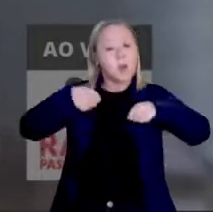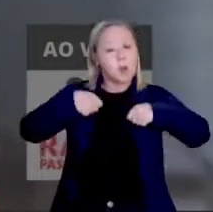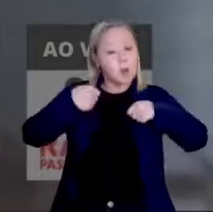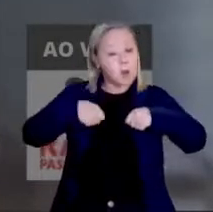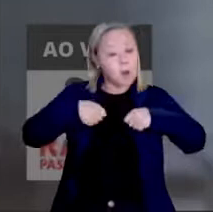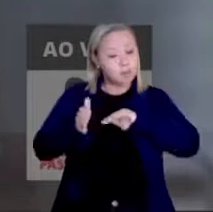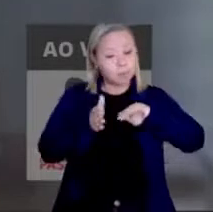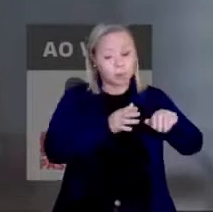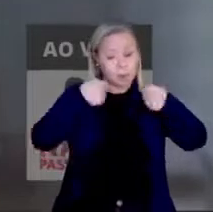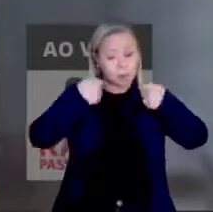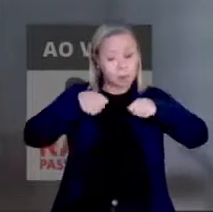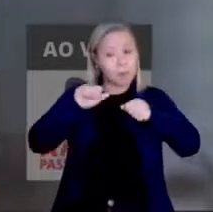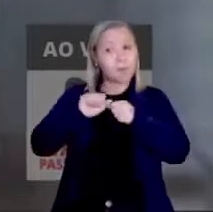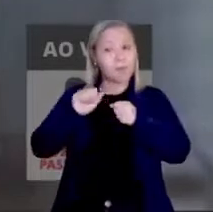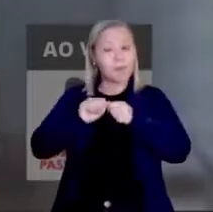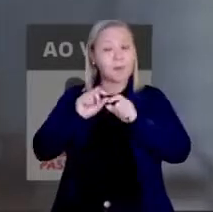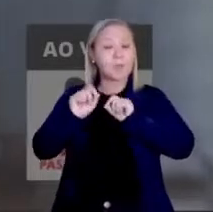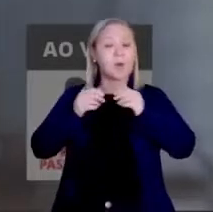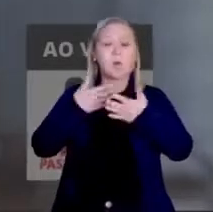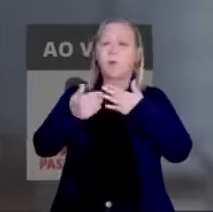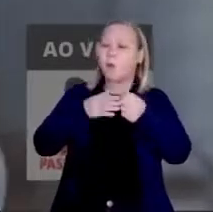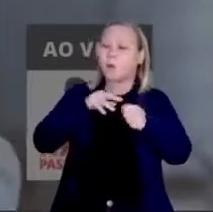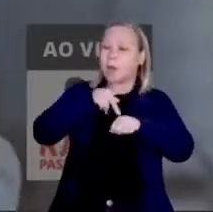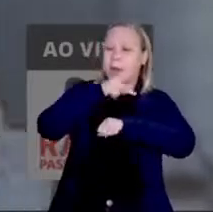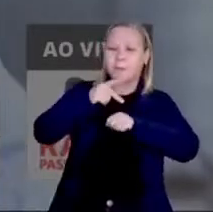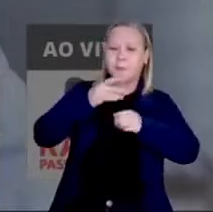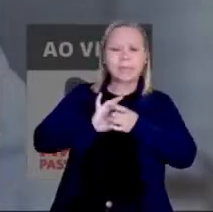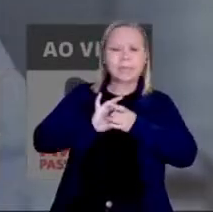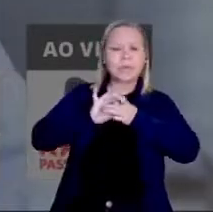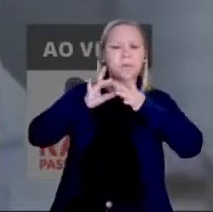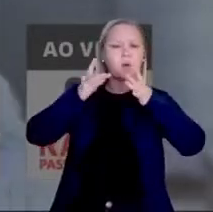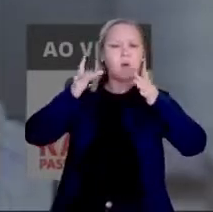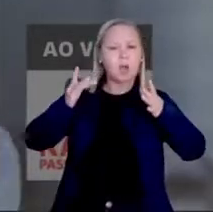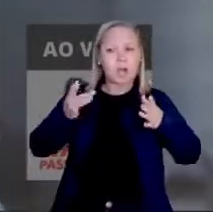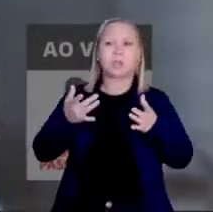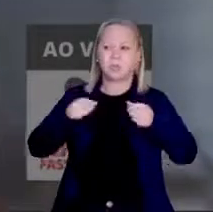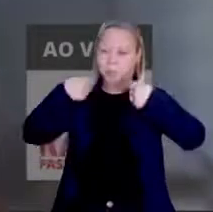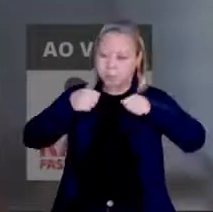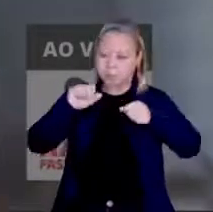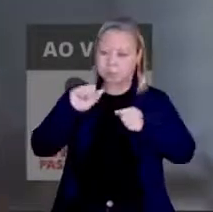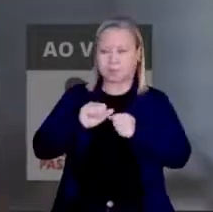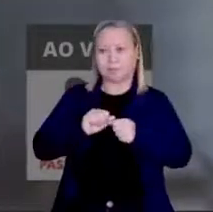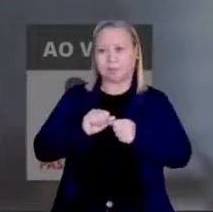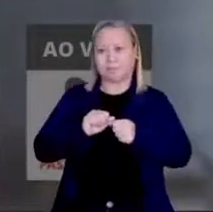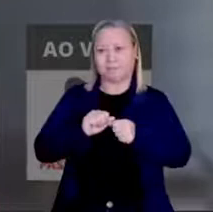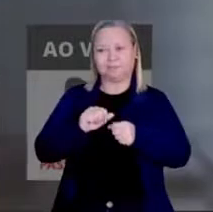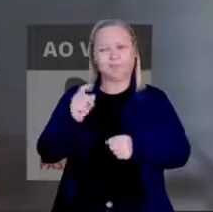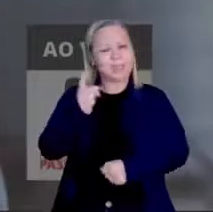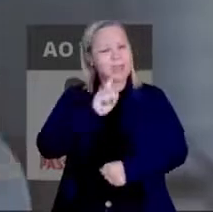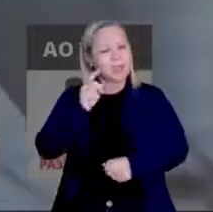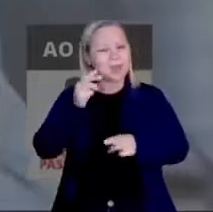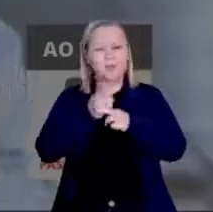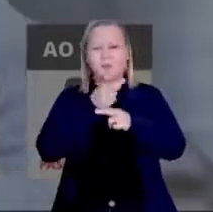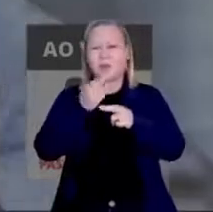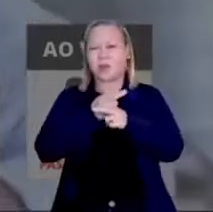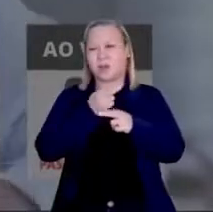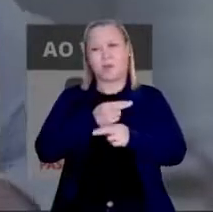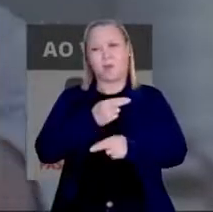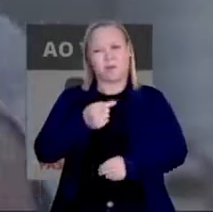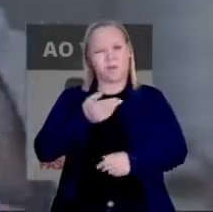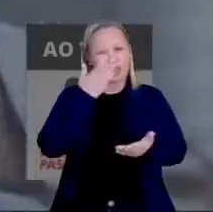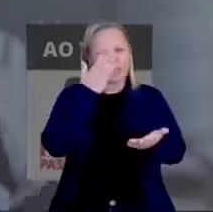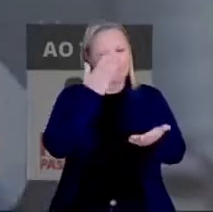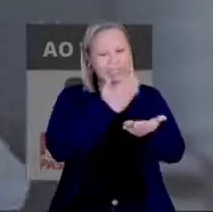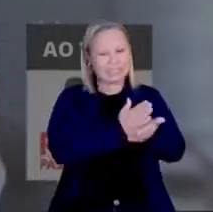uma destruição. É como se eles estivessem dinamitando os direitos que os trabalhadores vinham conquistando